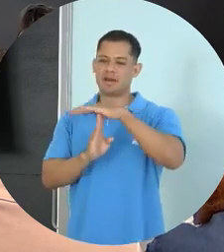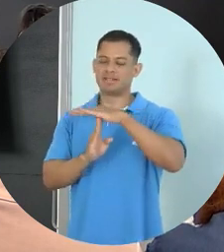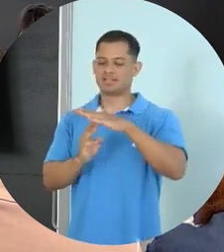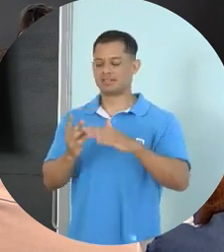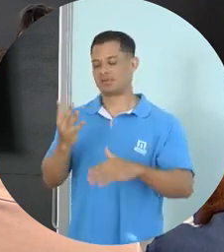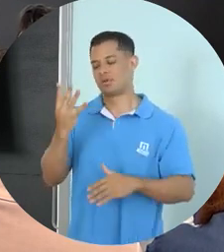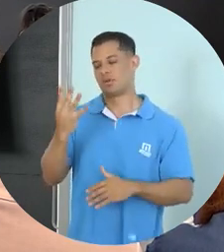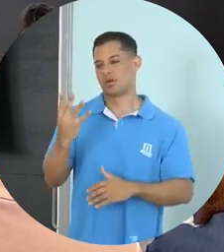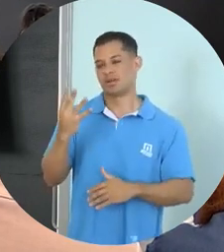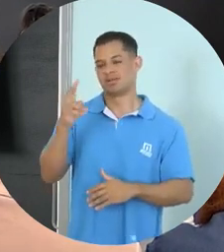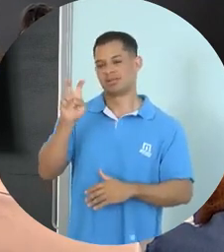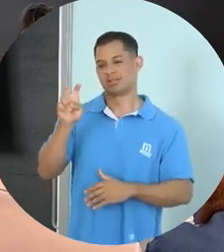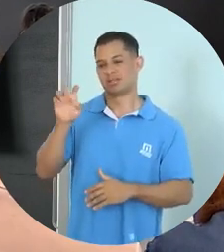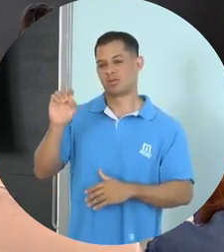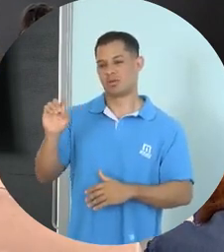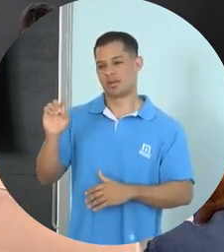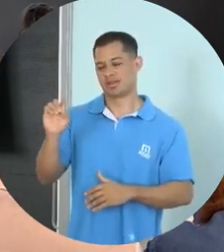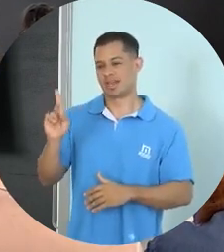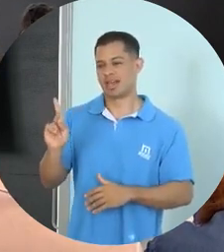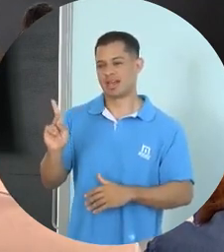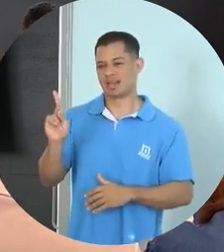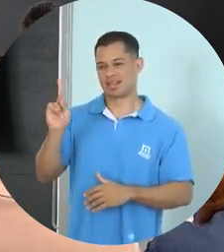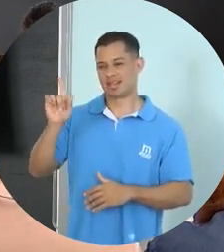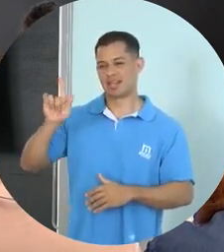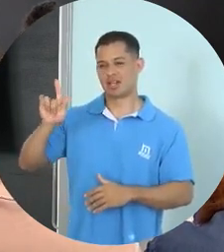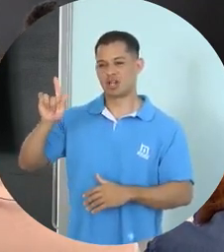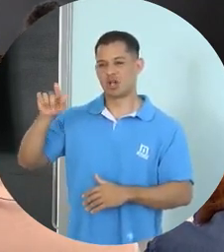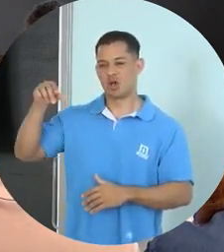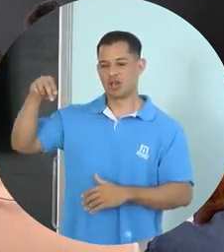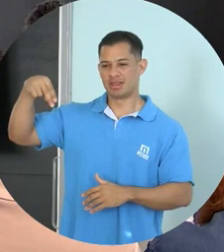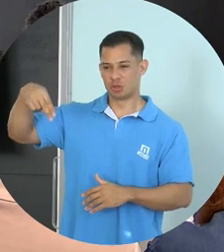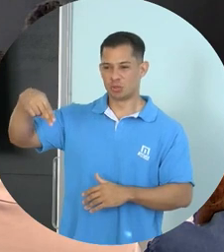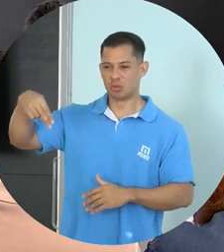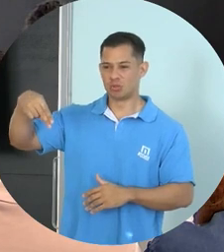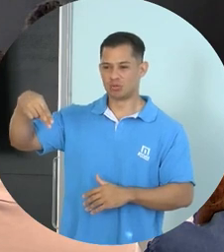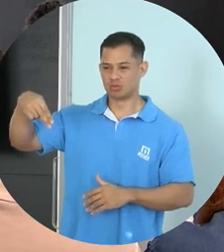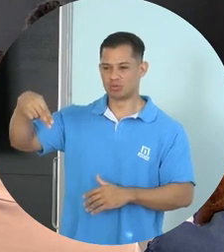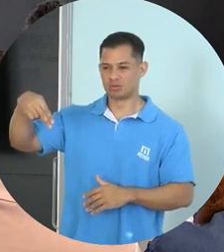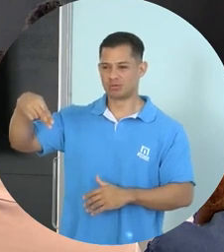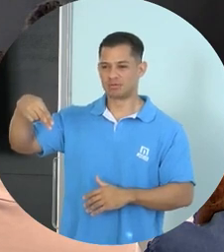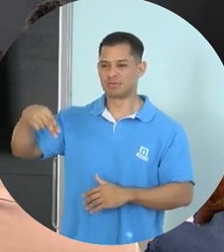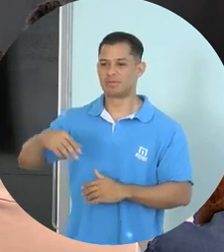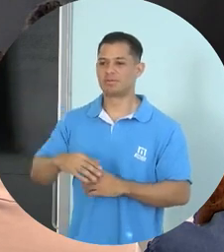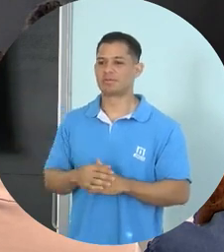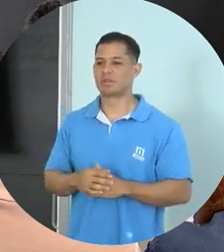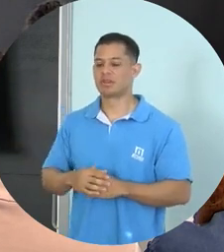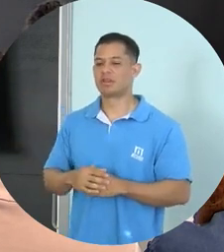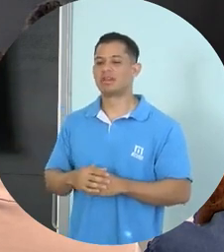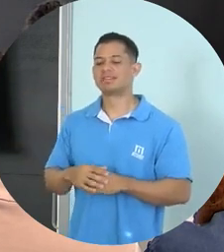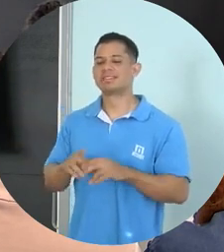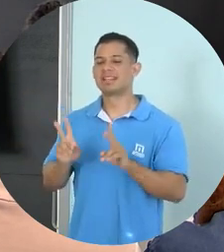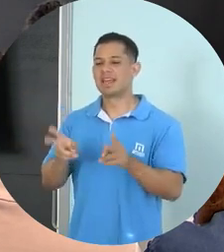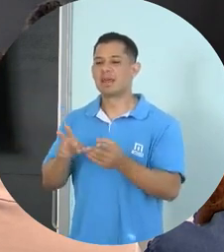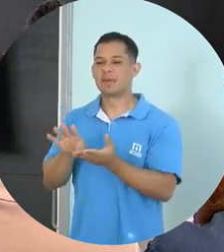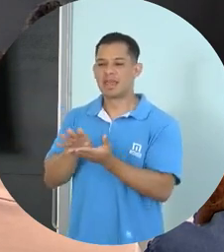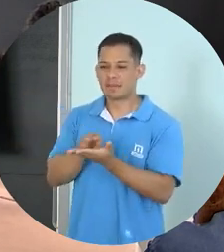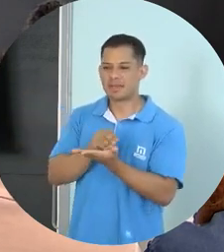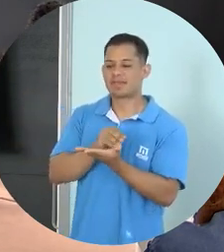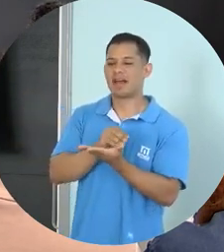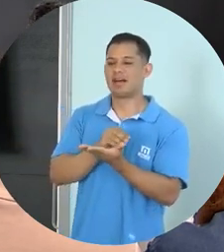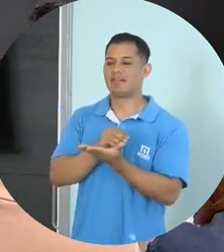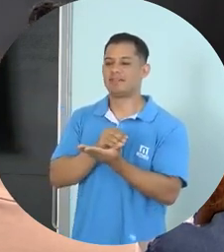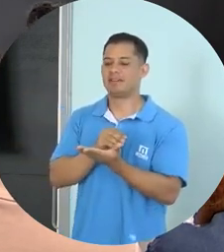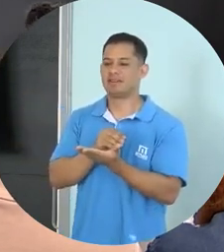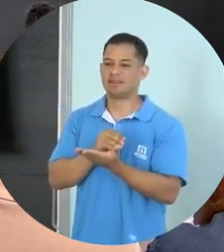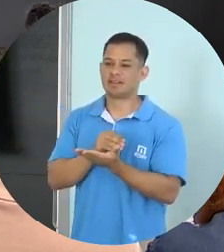450 quilonewtons. Durante muitos anos, né, se limitava